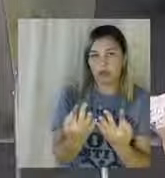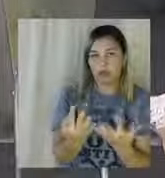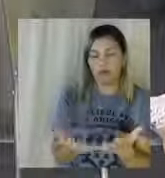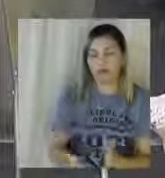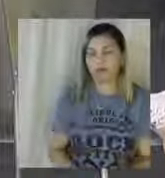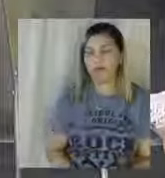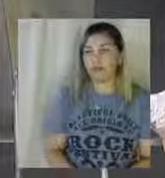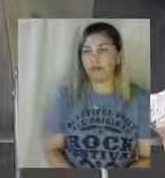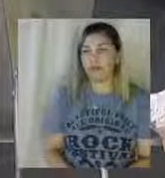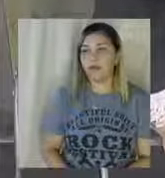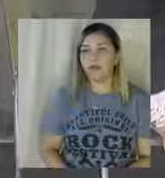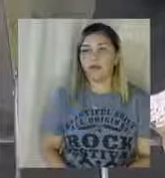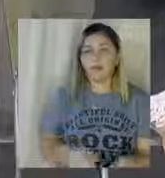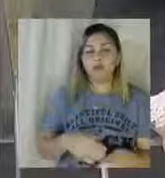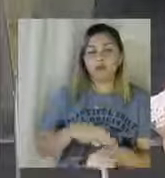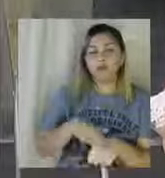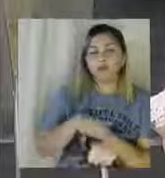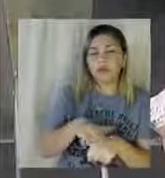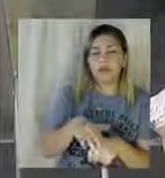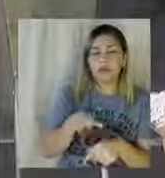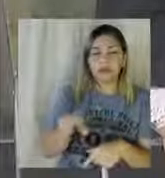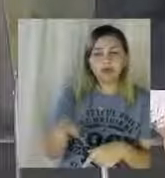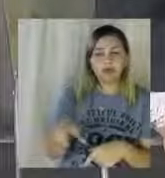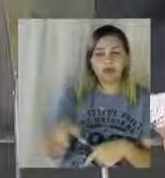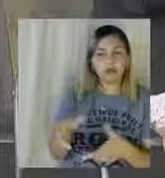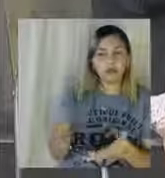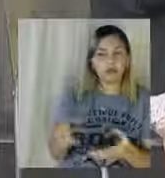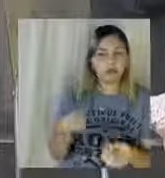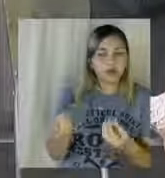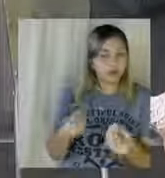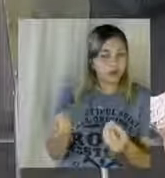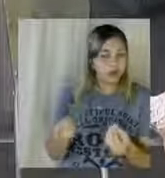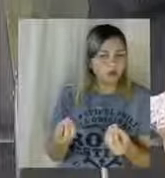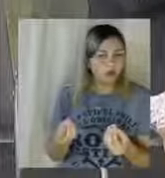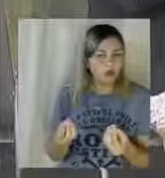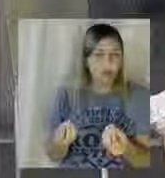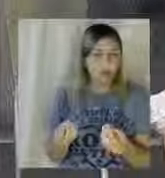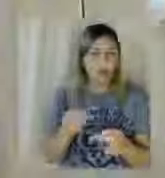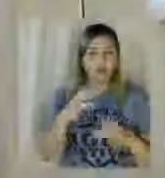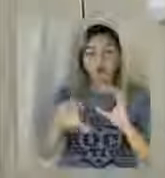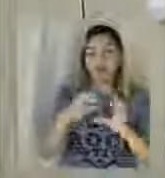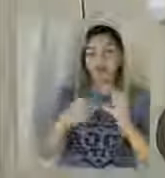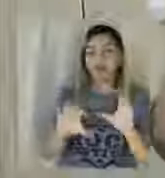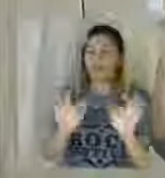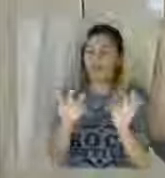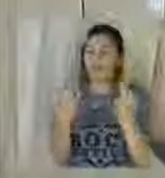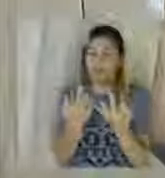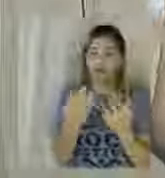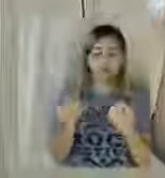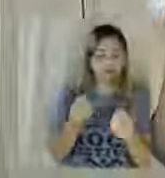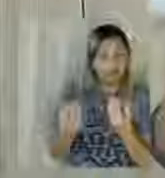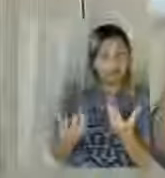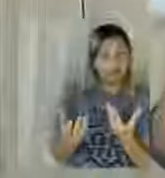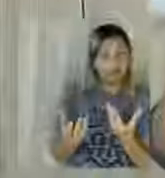Libras para conversar com você? Como é a comunicação em família? Não.